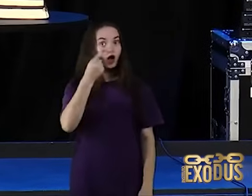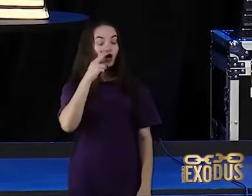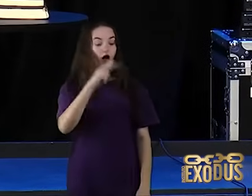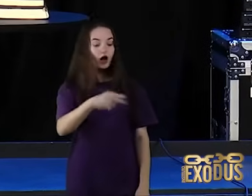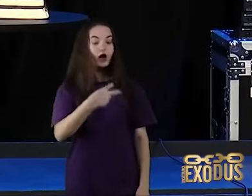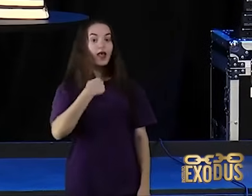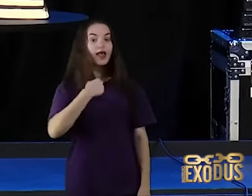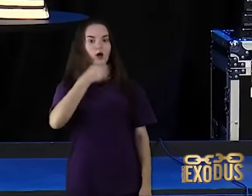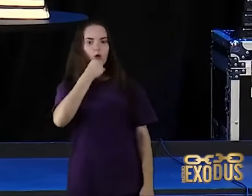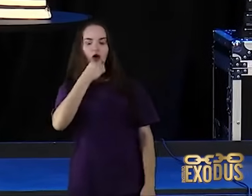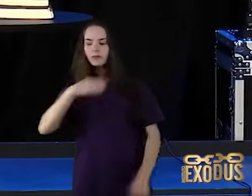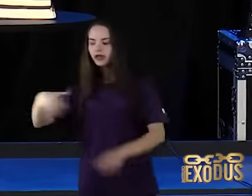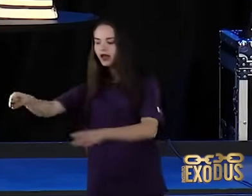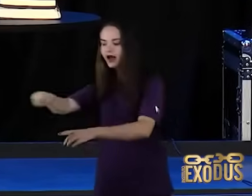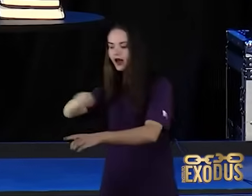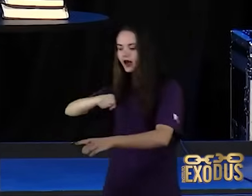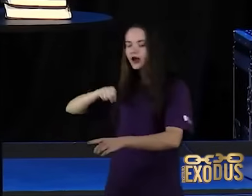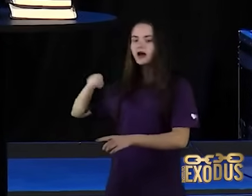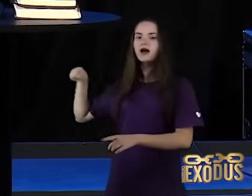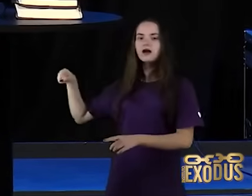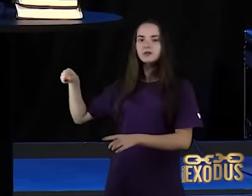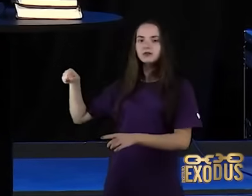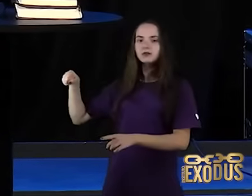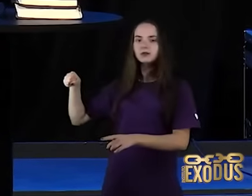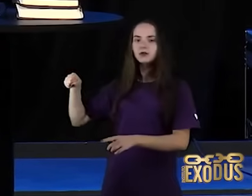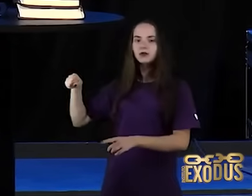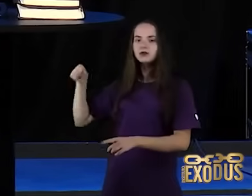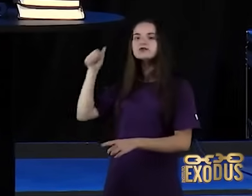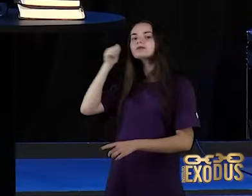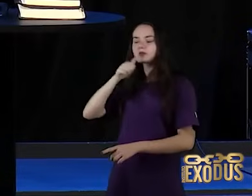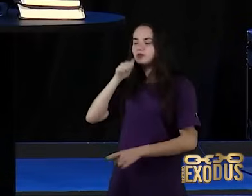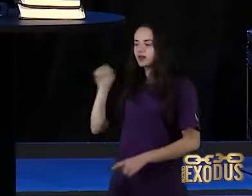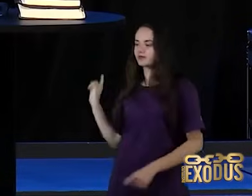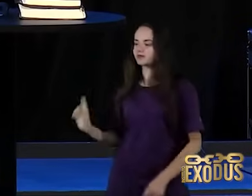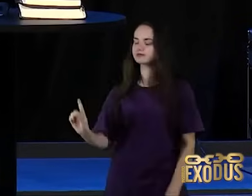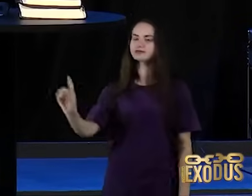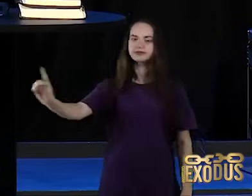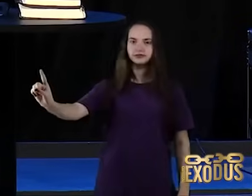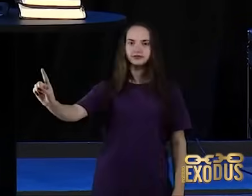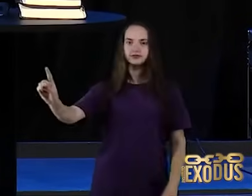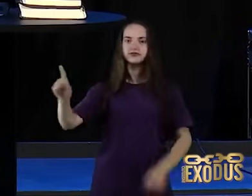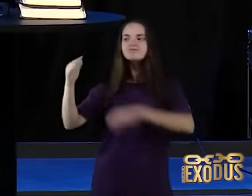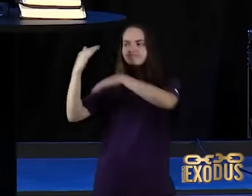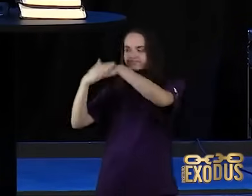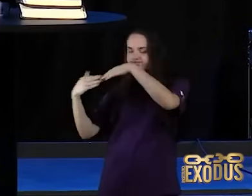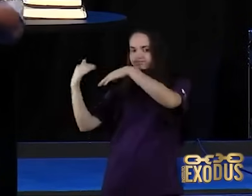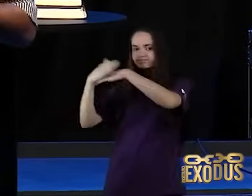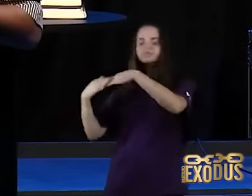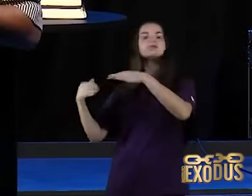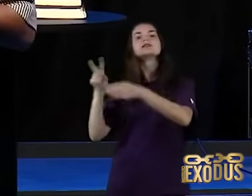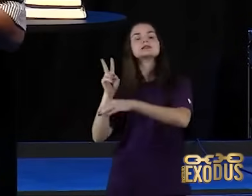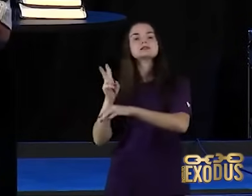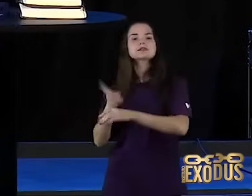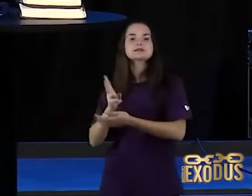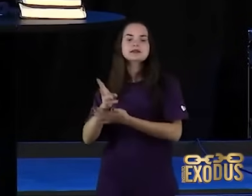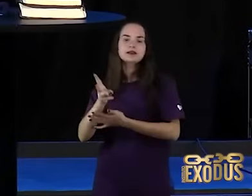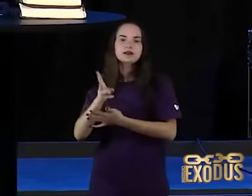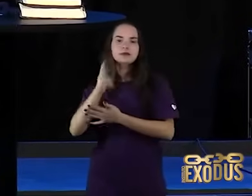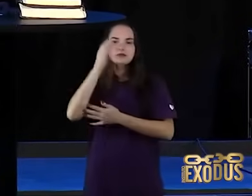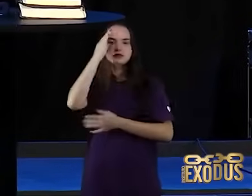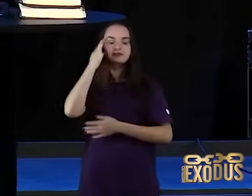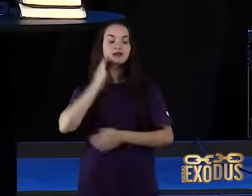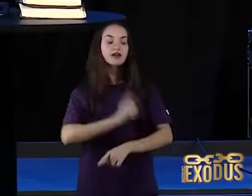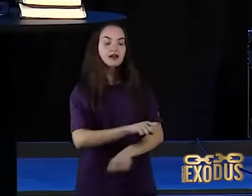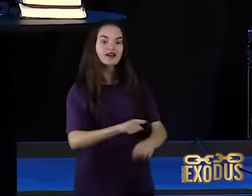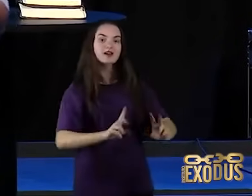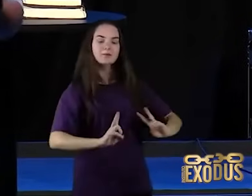esposa tratar com doçura se você é pai gente não há problema nenhum